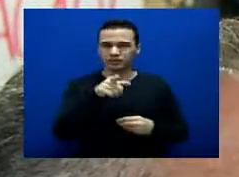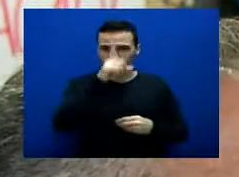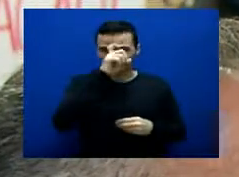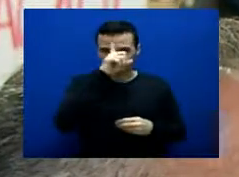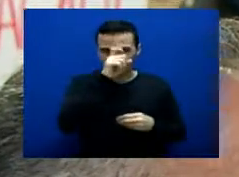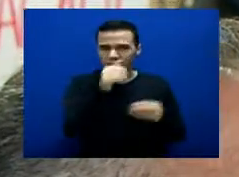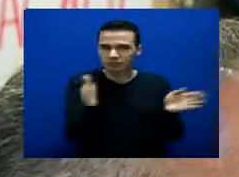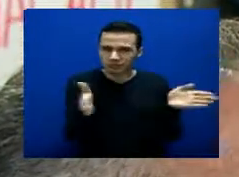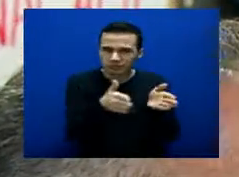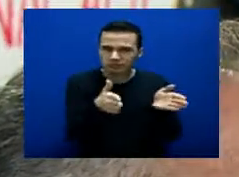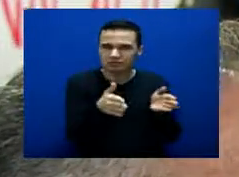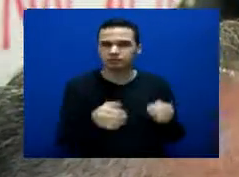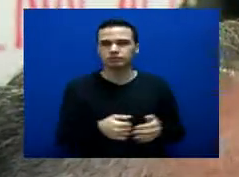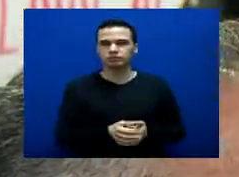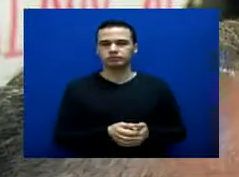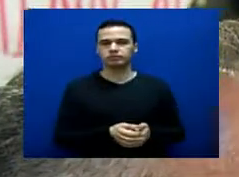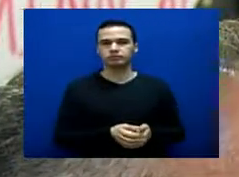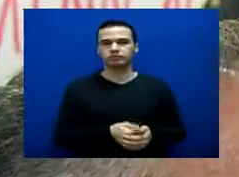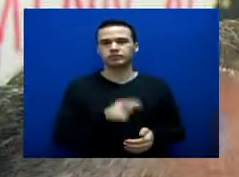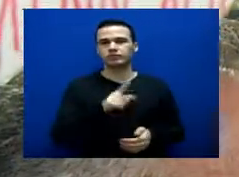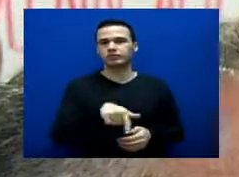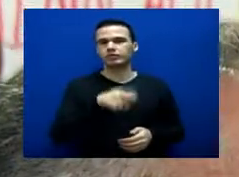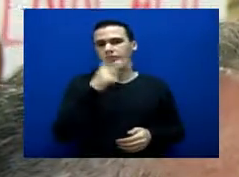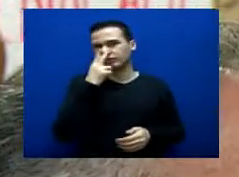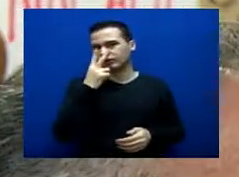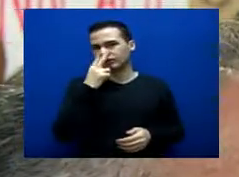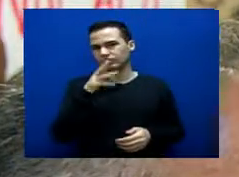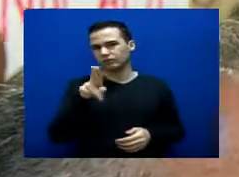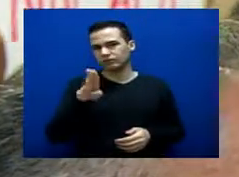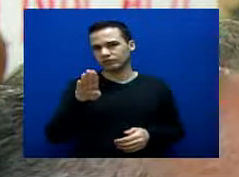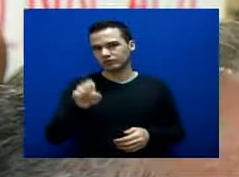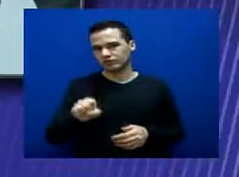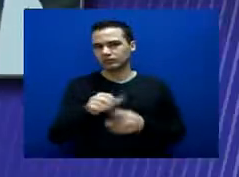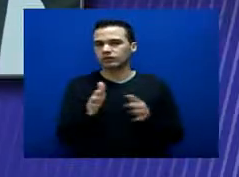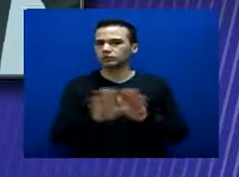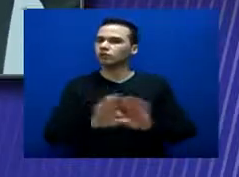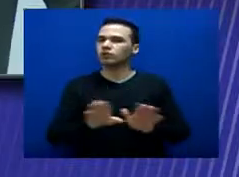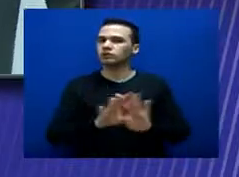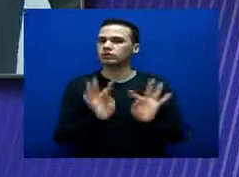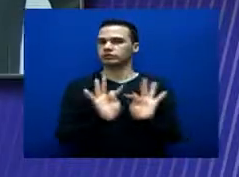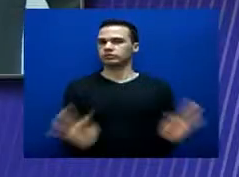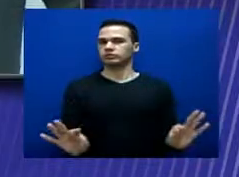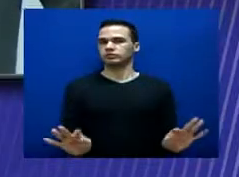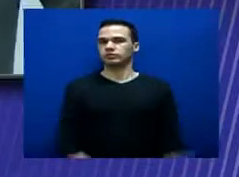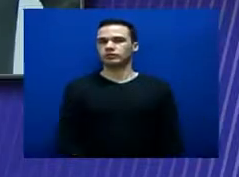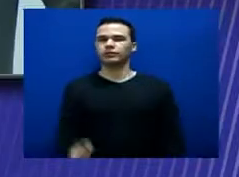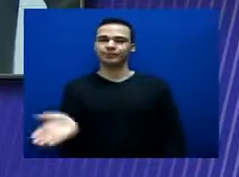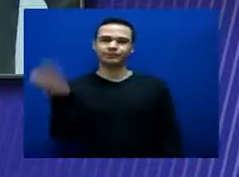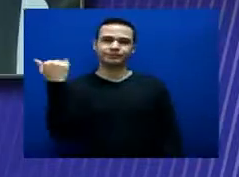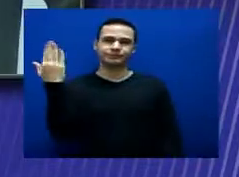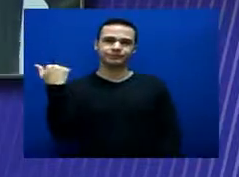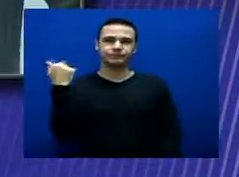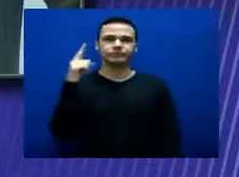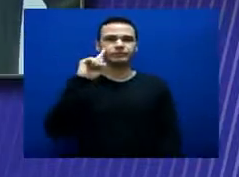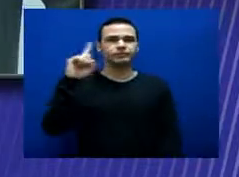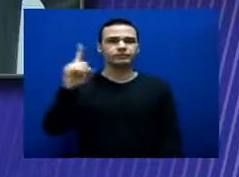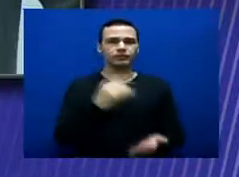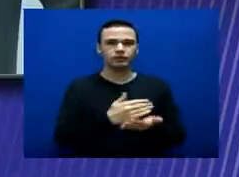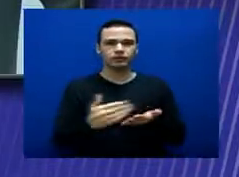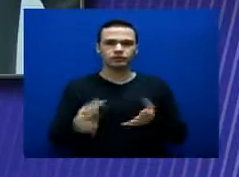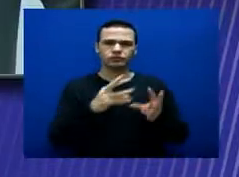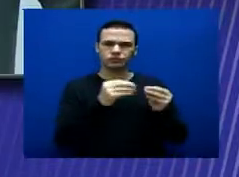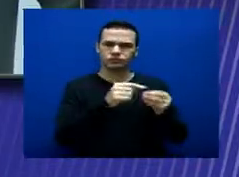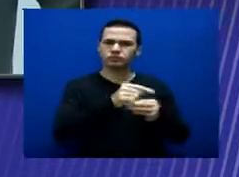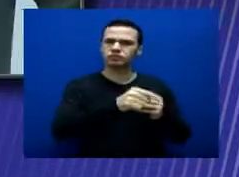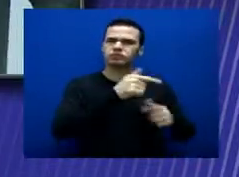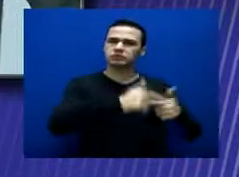pequeno hospital. Mas que funciona como um posto de saúde, não é, né? Nem como um PH... No dia da inauguração... Todas as salas ocupadas